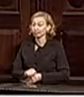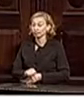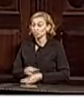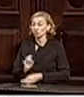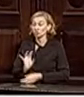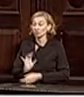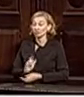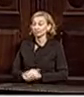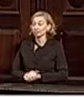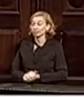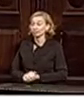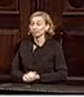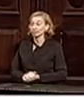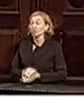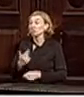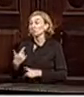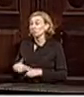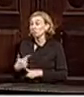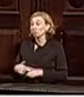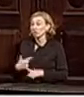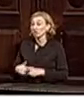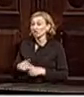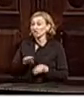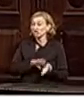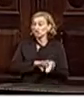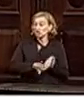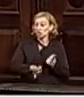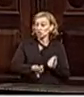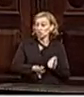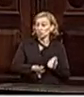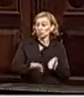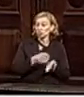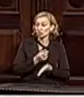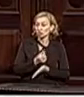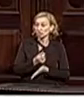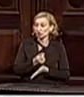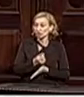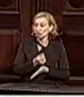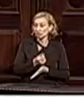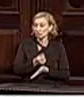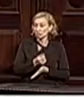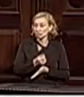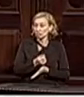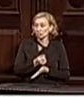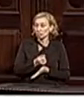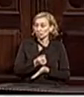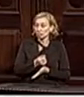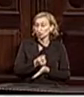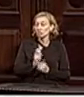previdenciário, porque descapitaliza o sistema cada vez mais. Muito obrigado, senhor presidente.